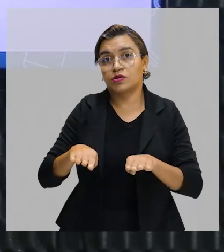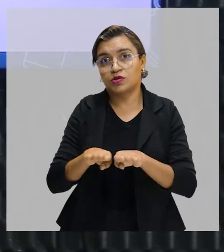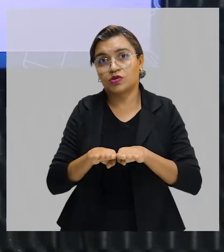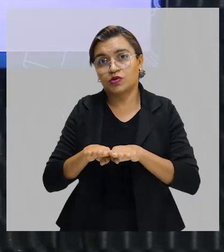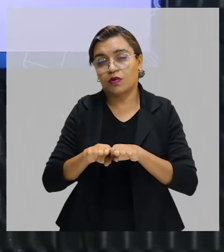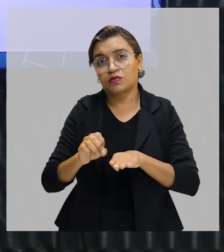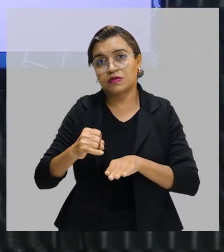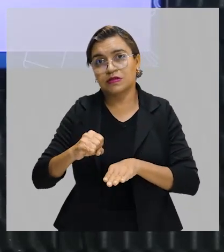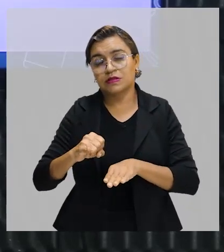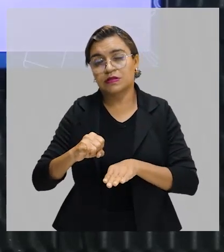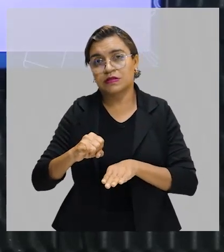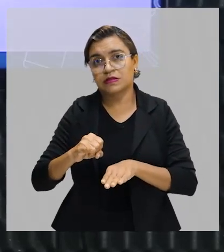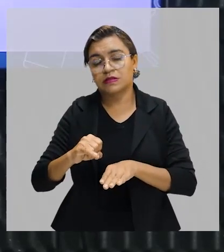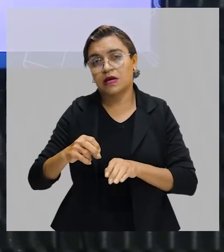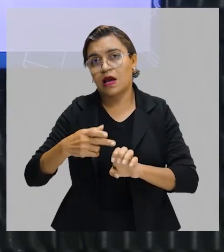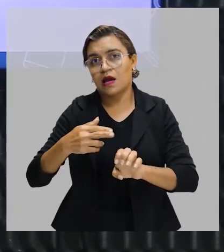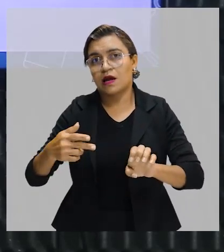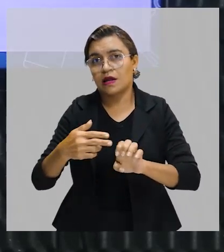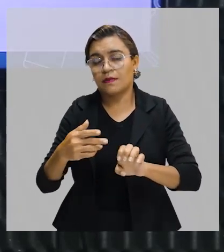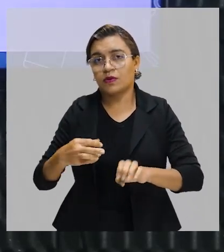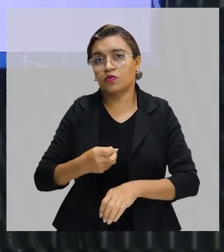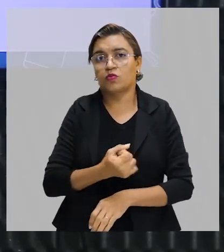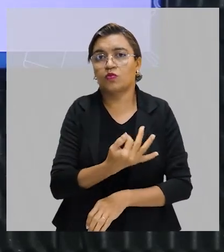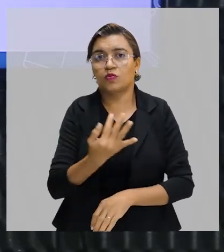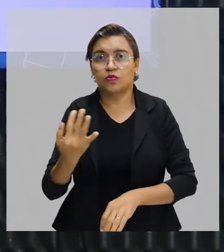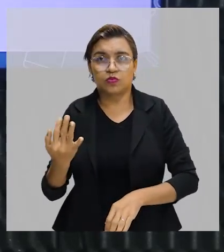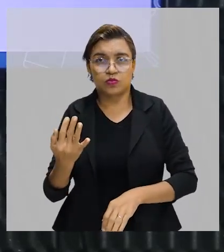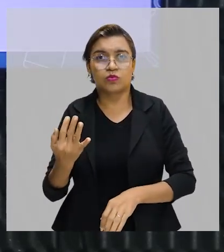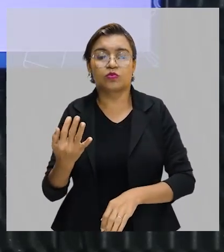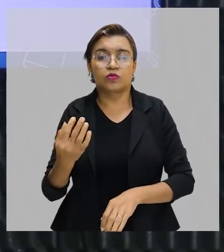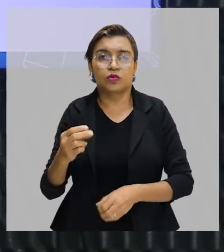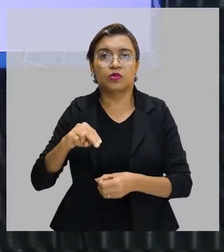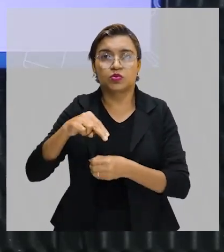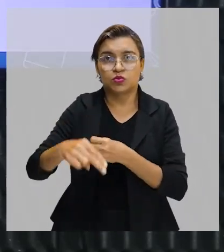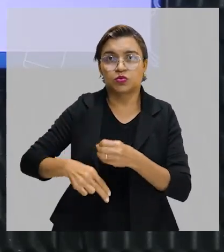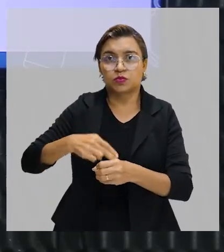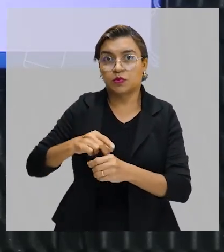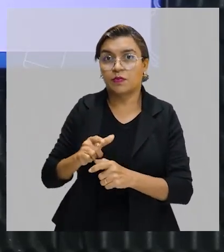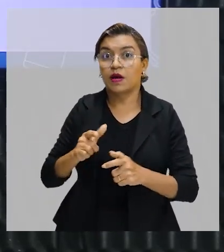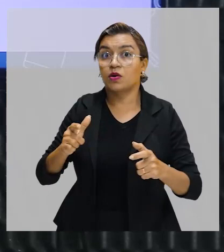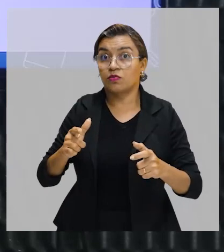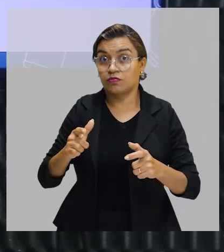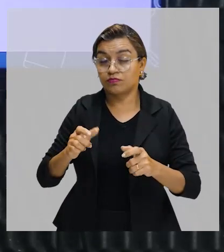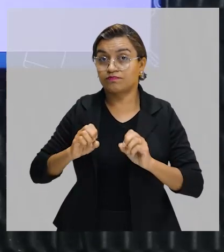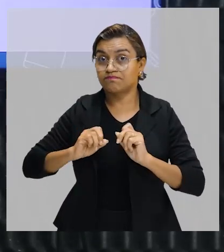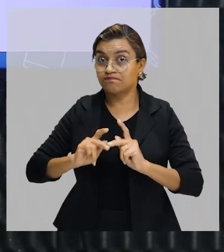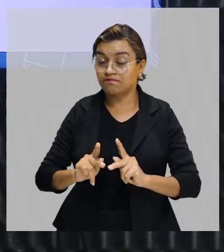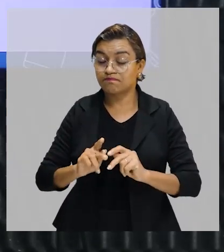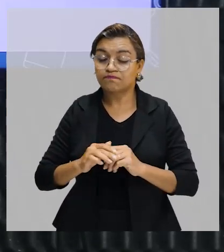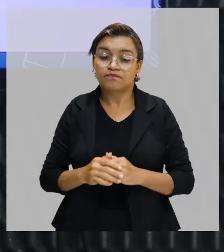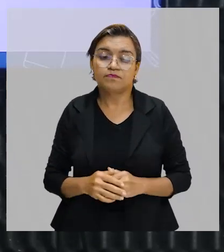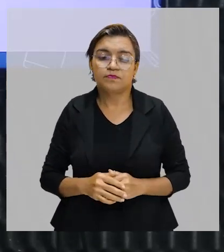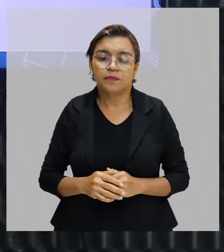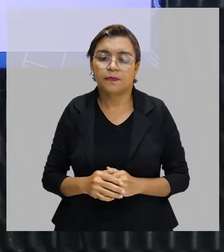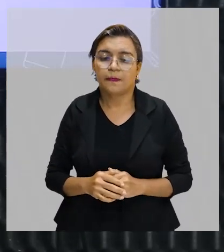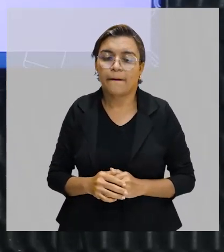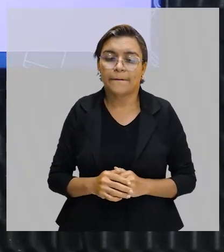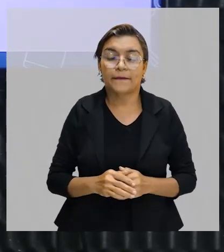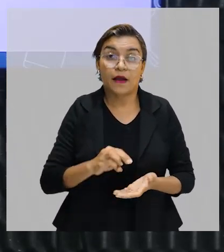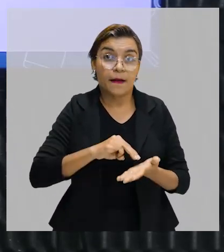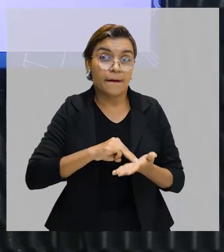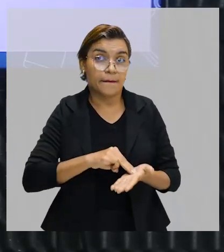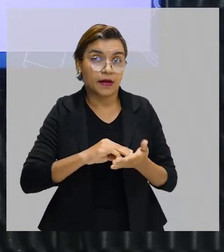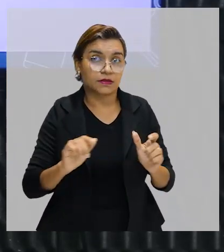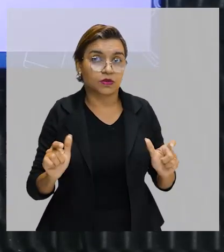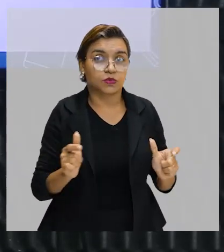eu colocasse aí uma quantidade de elementos, né, uma quantidade de núcleos atômicos maiores. Tá certo? Então ele vai reduzir a massa